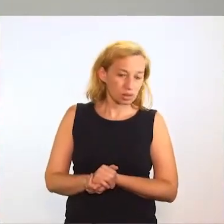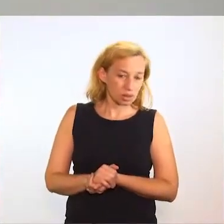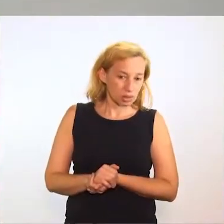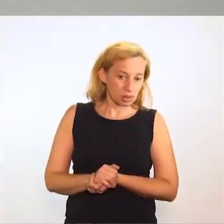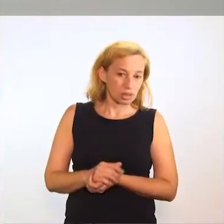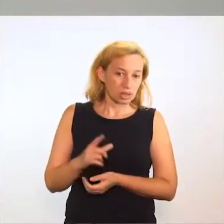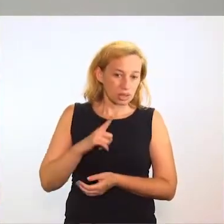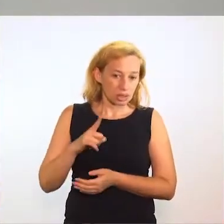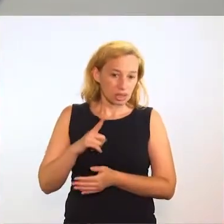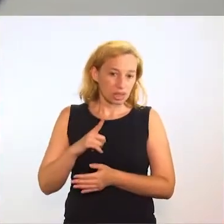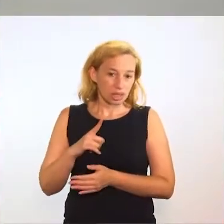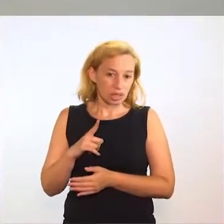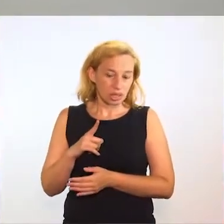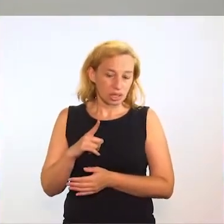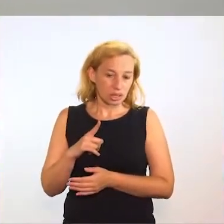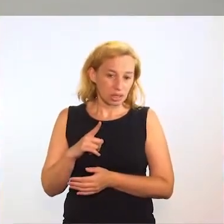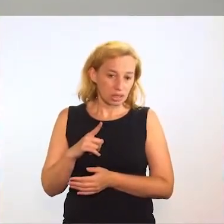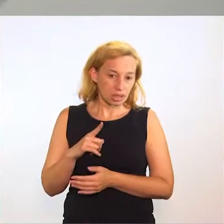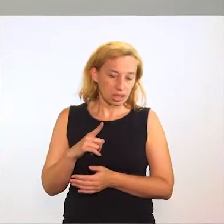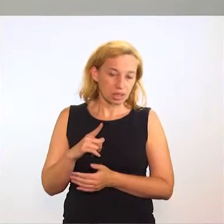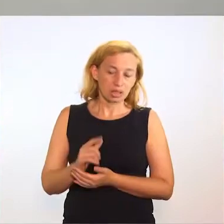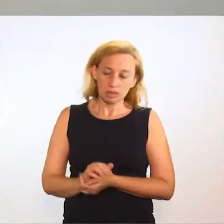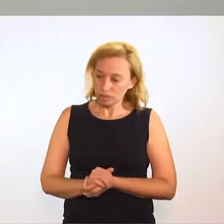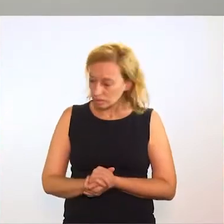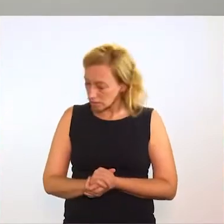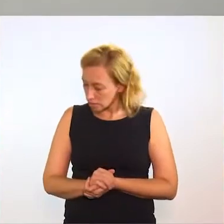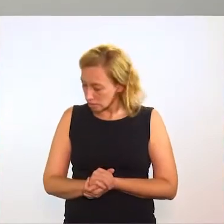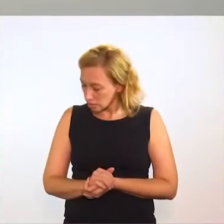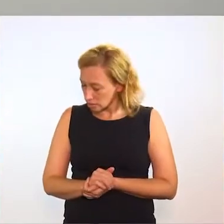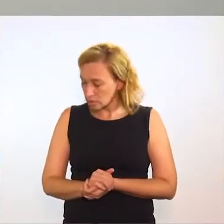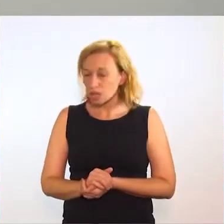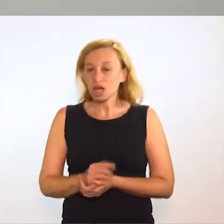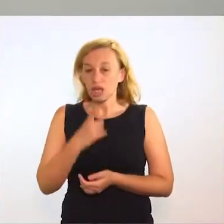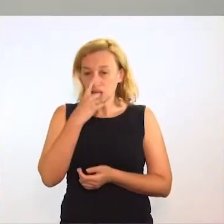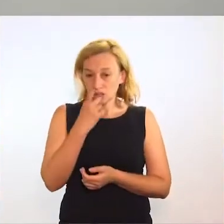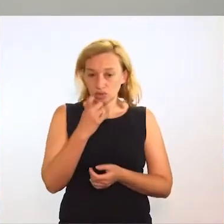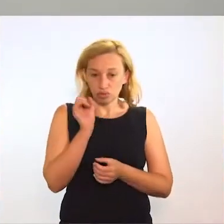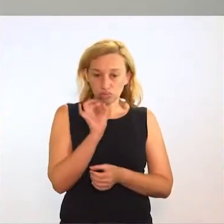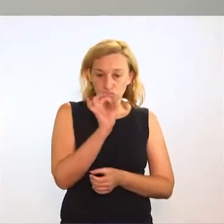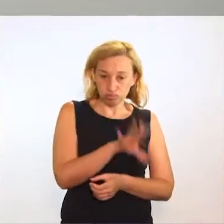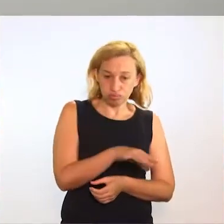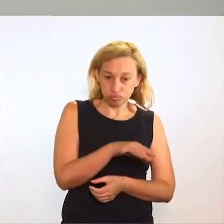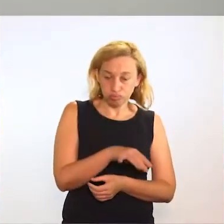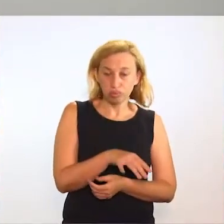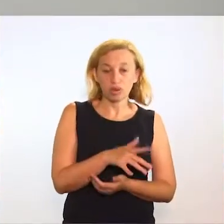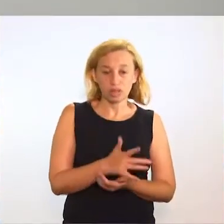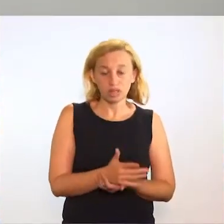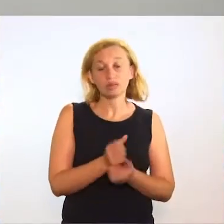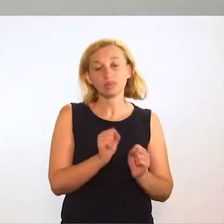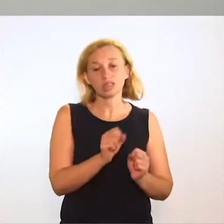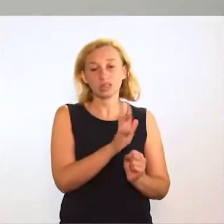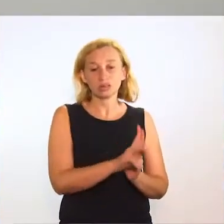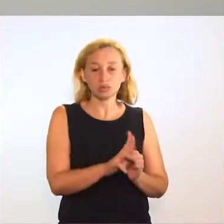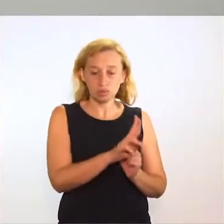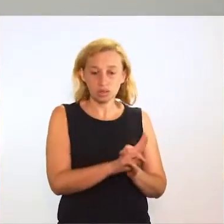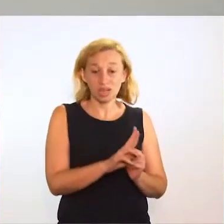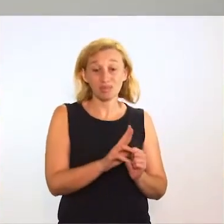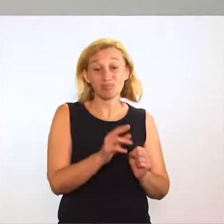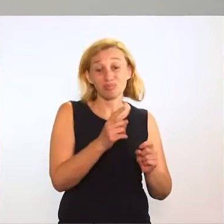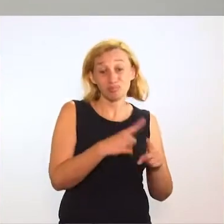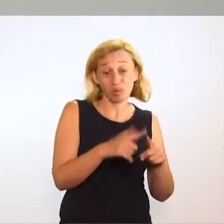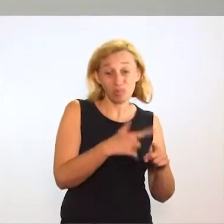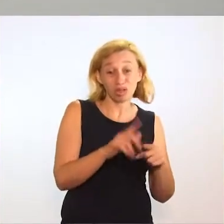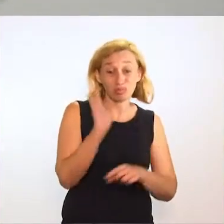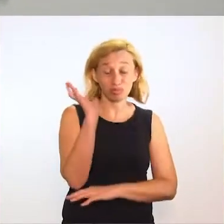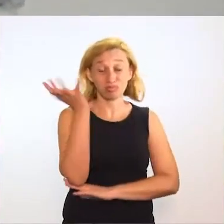que tem empresa que gera mais de 20 toneladas só de uniforme de funcionário que entra e sai e fica aquele uniforme que é jogado fora ou é incinerado. Então, é uma grande